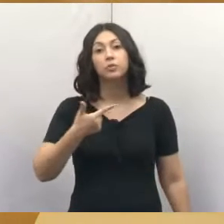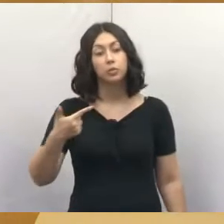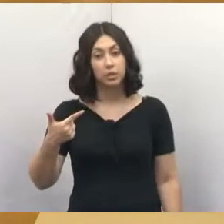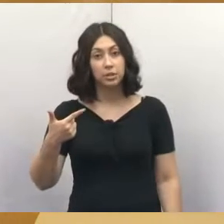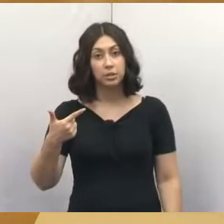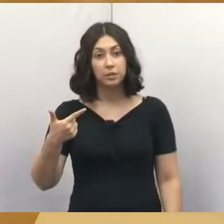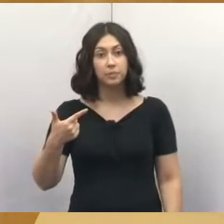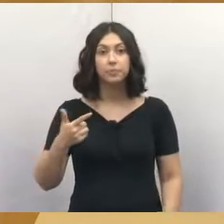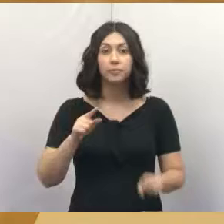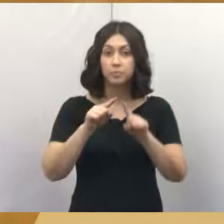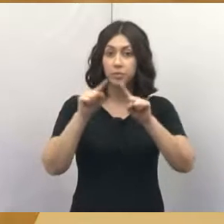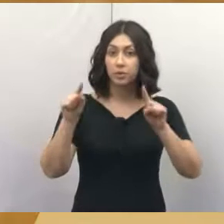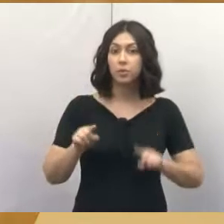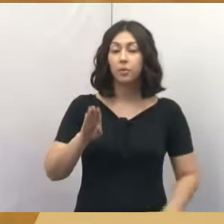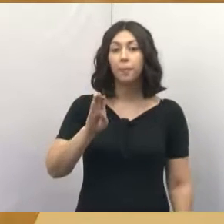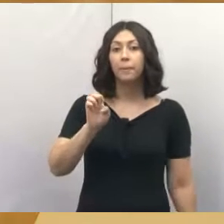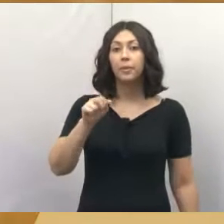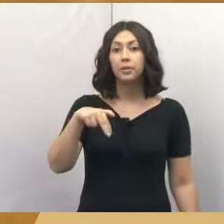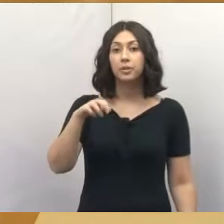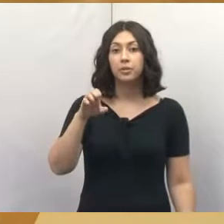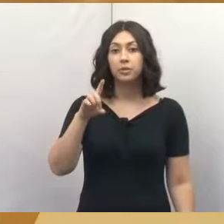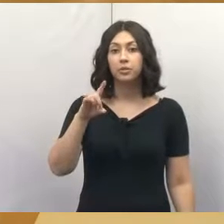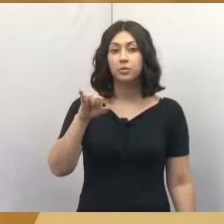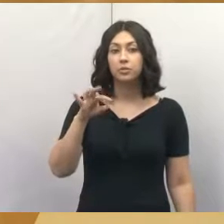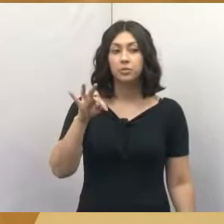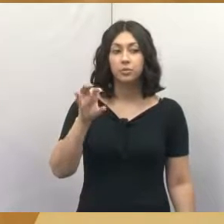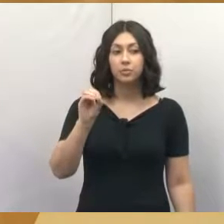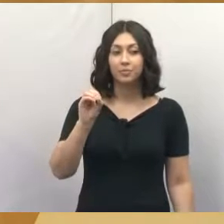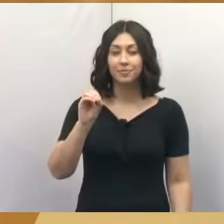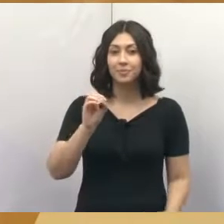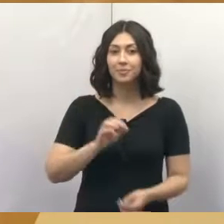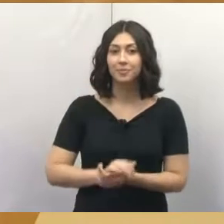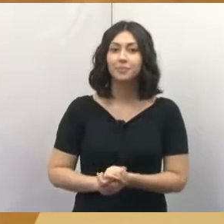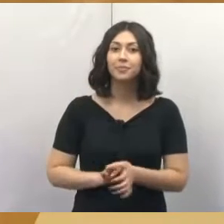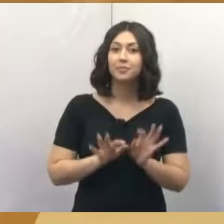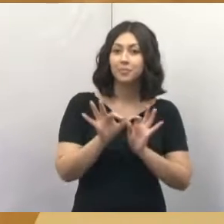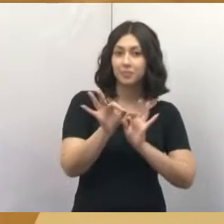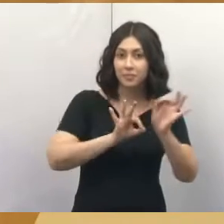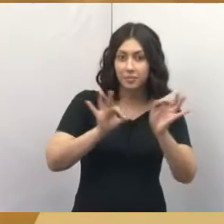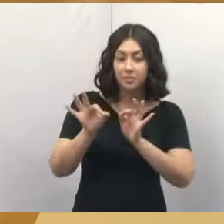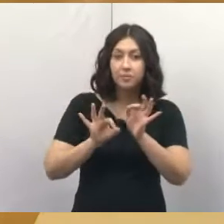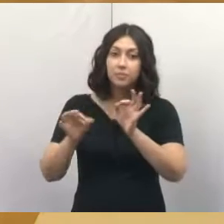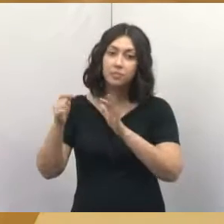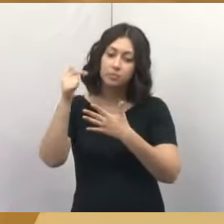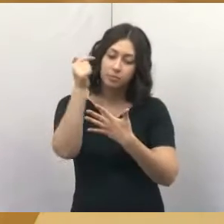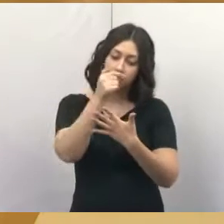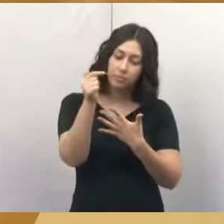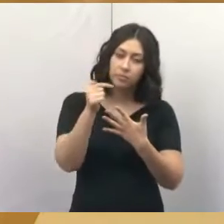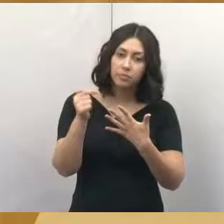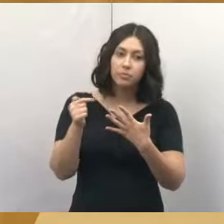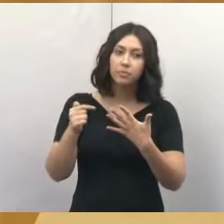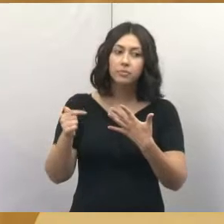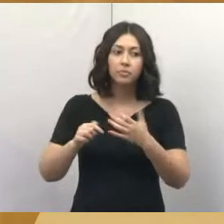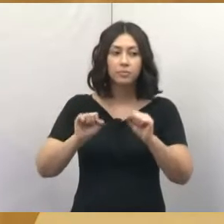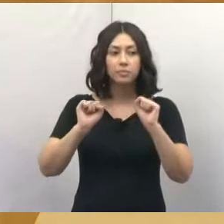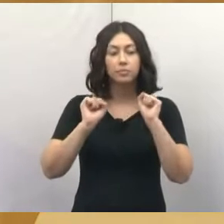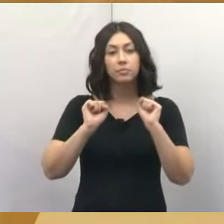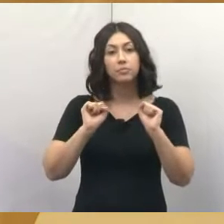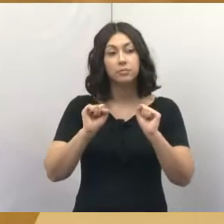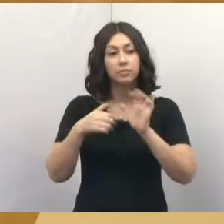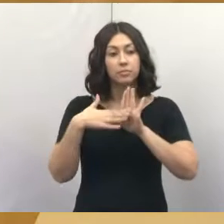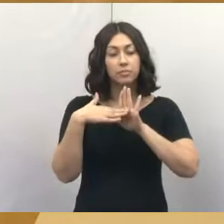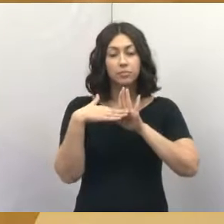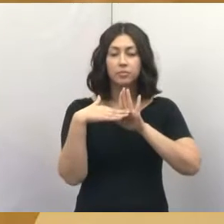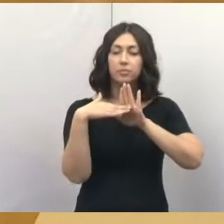casa, Benedito Anselmo Turci, que já vinha registrando alguns pontos preliminares que poderiam contribuir